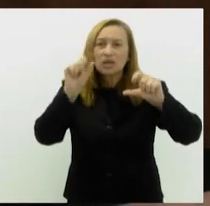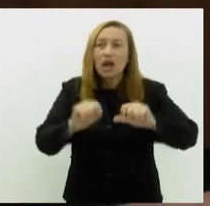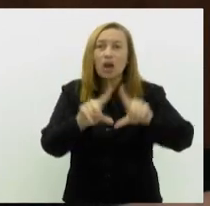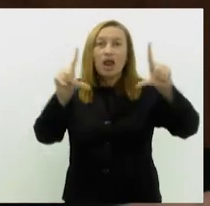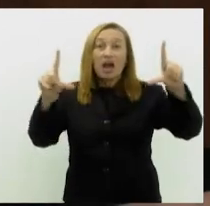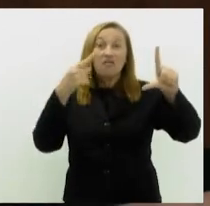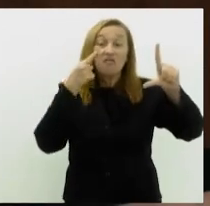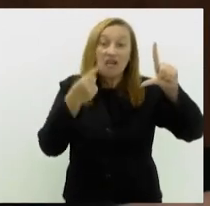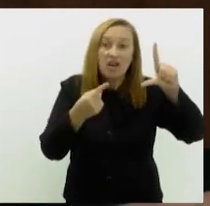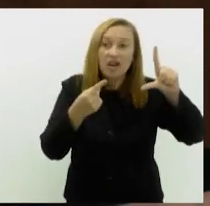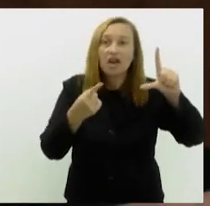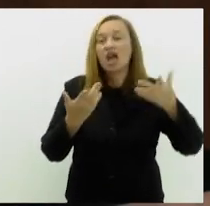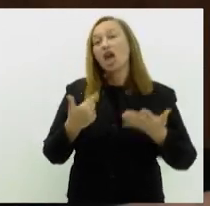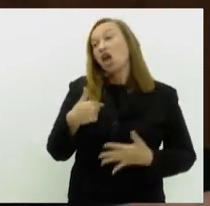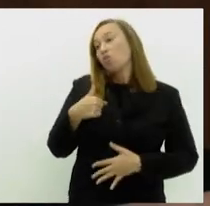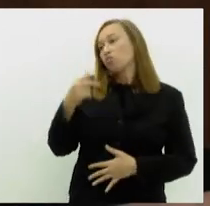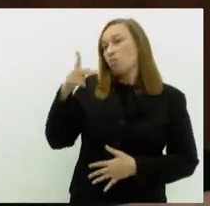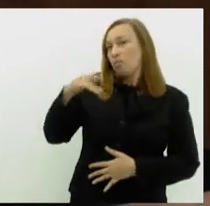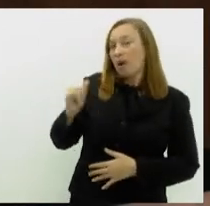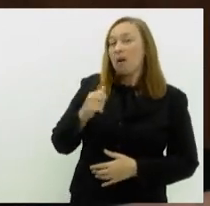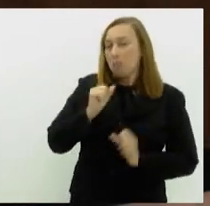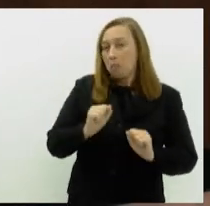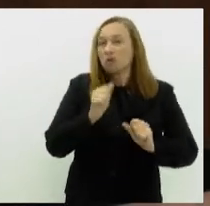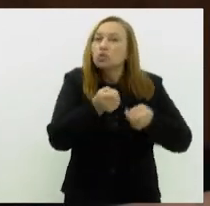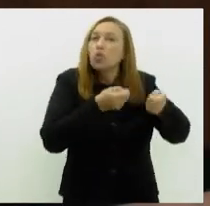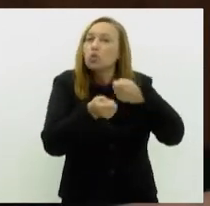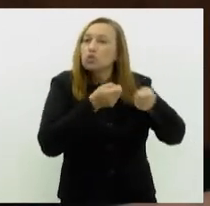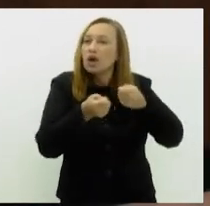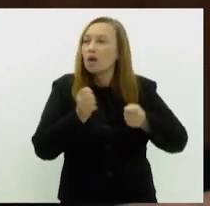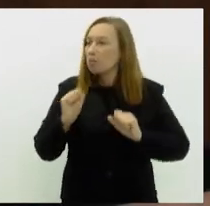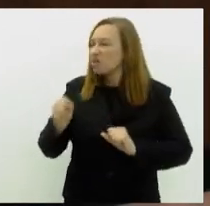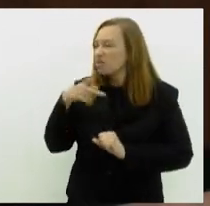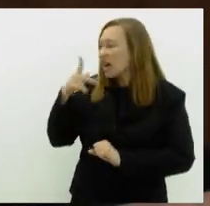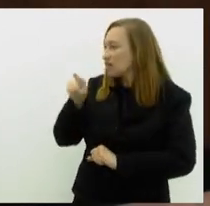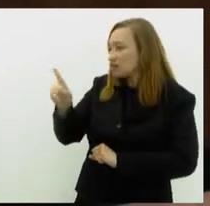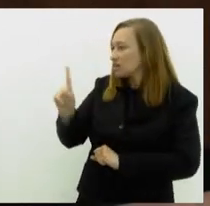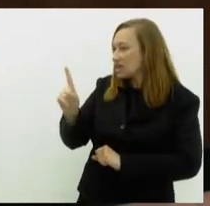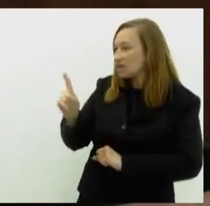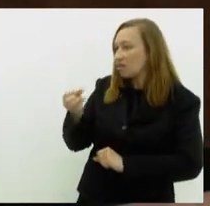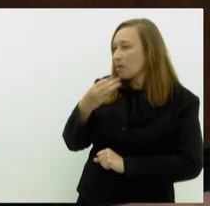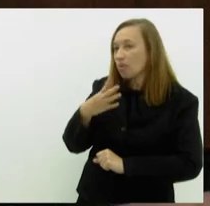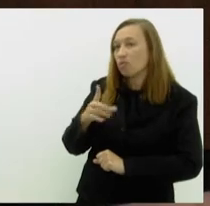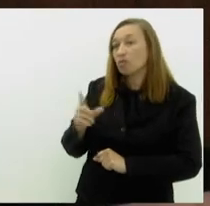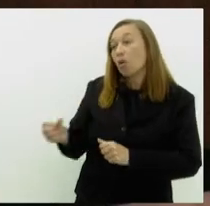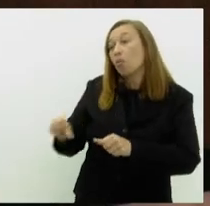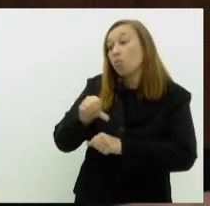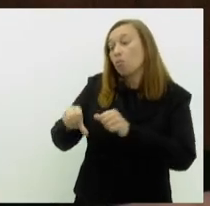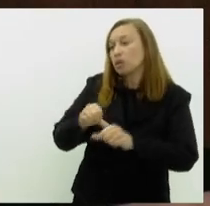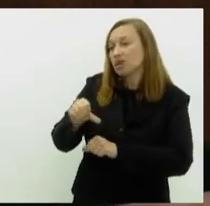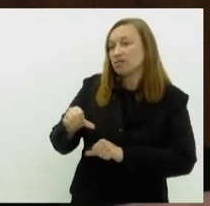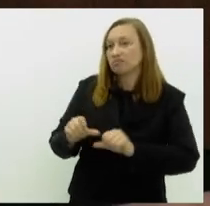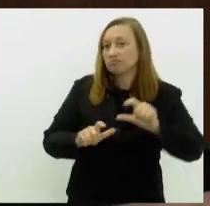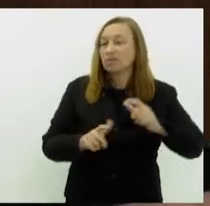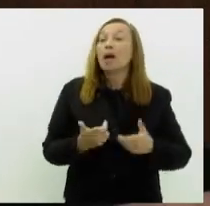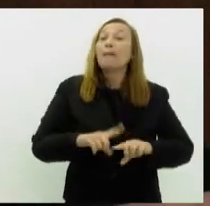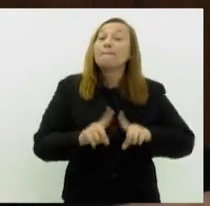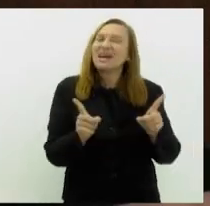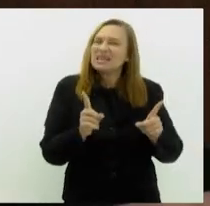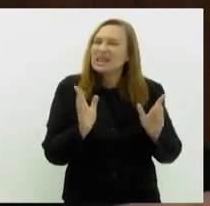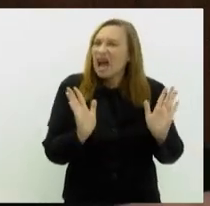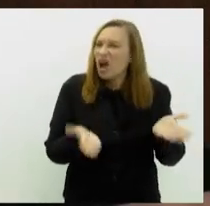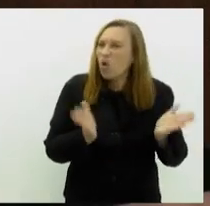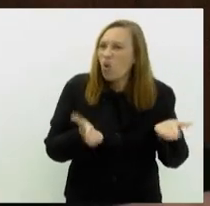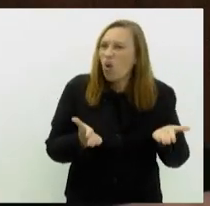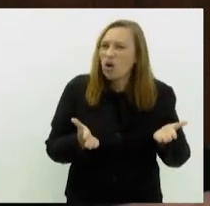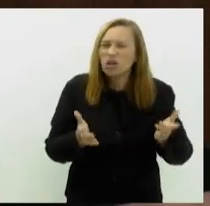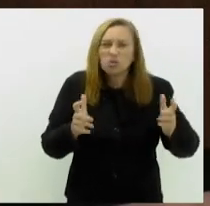até ali, eu, como pai, posso controlar, porque eu posso dizer o seguinte, olha, não assiste essa TV ou muda de canal. Agora, num